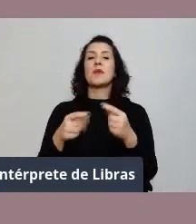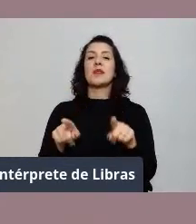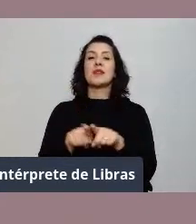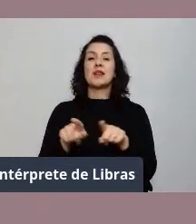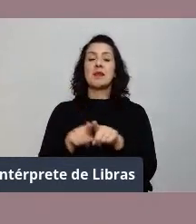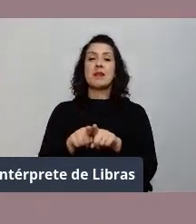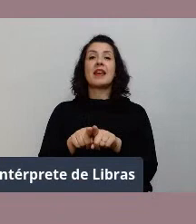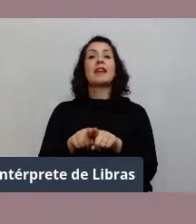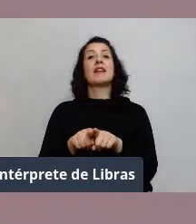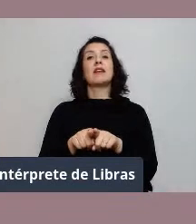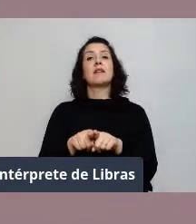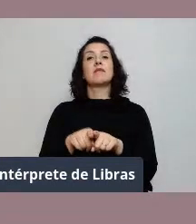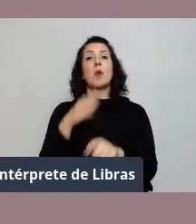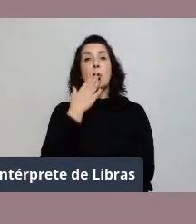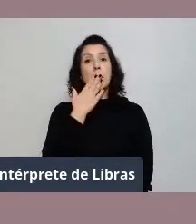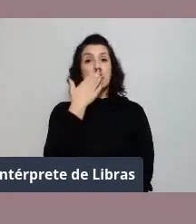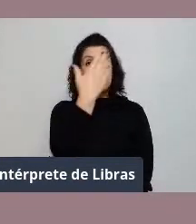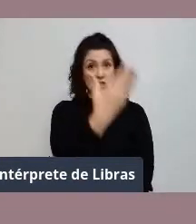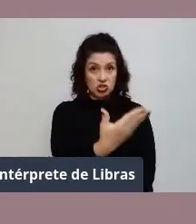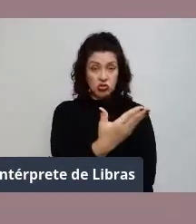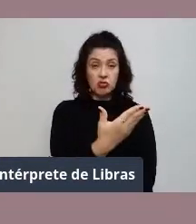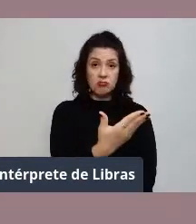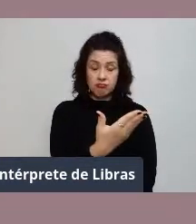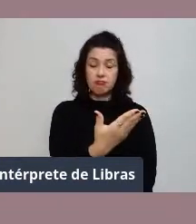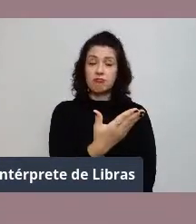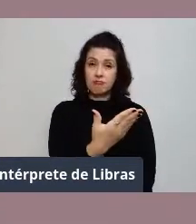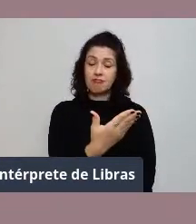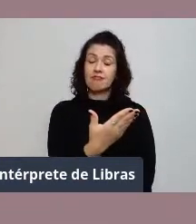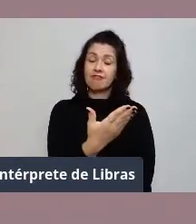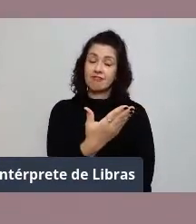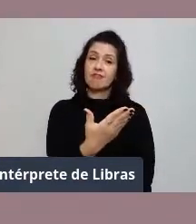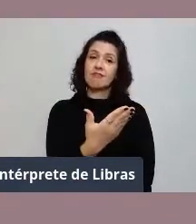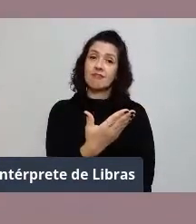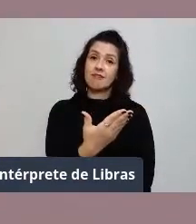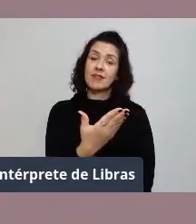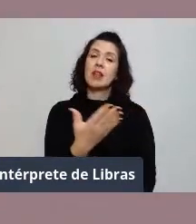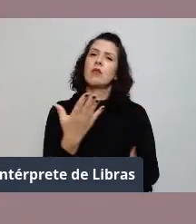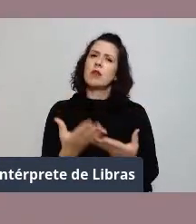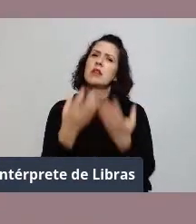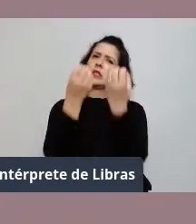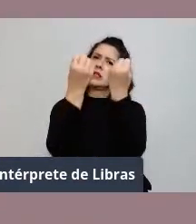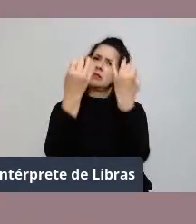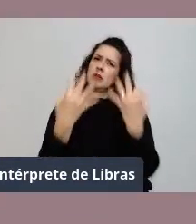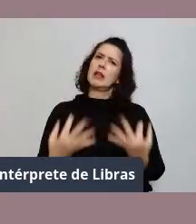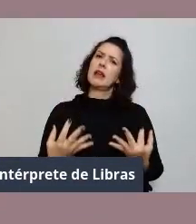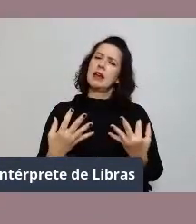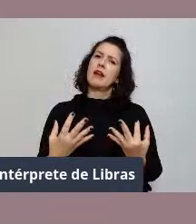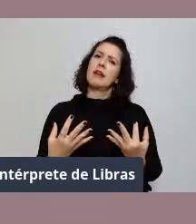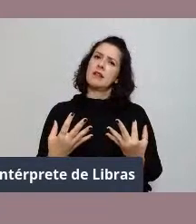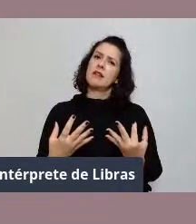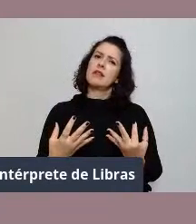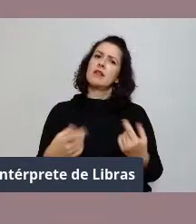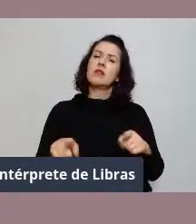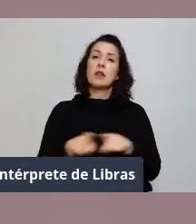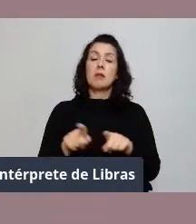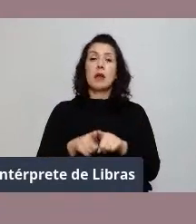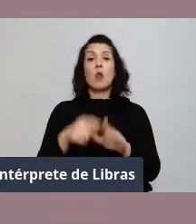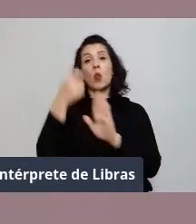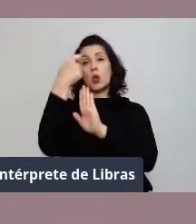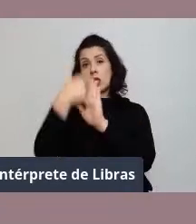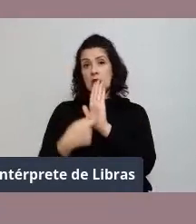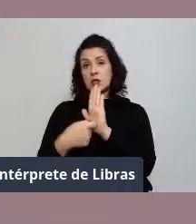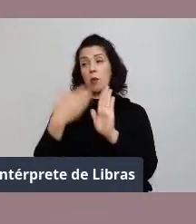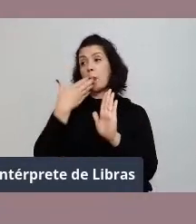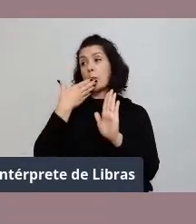recebi uma encomenda, queria começar falando sobre isso. Foi um texto encomendado